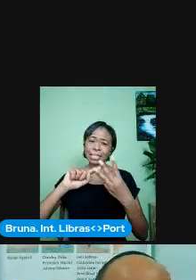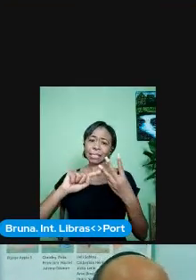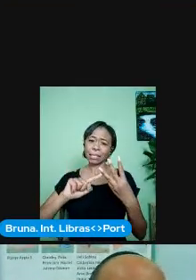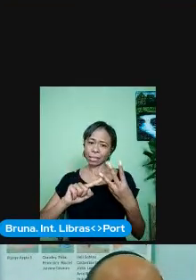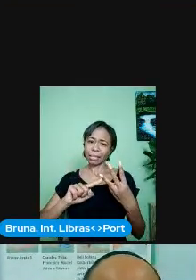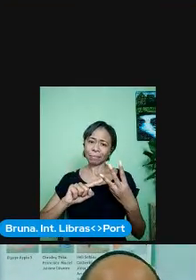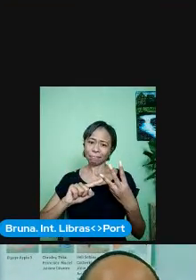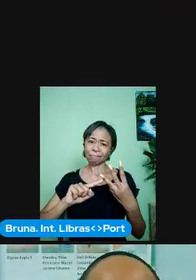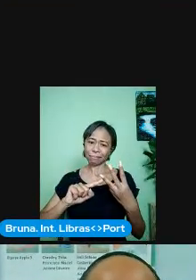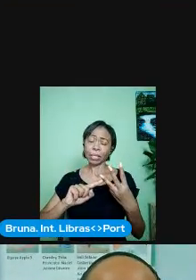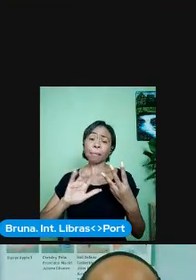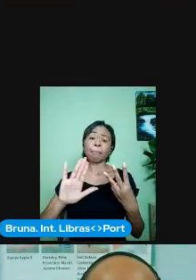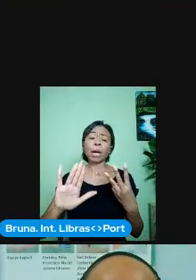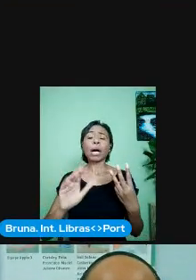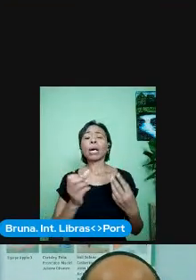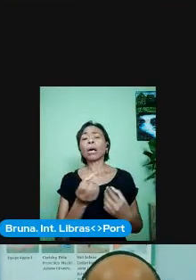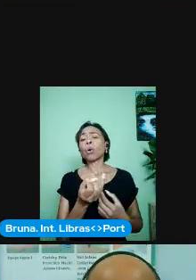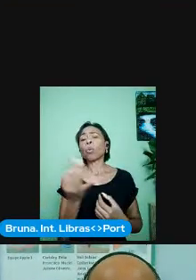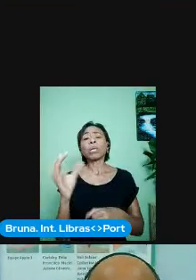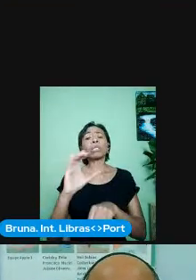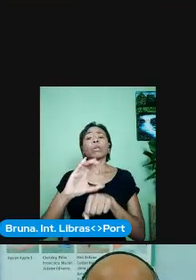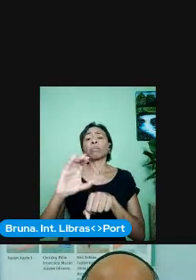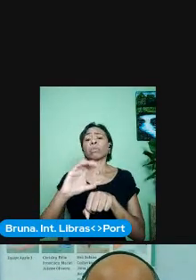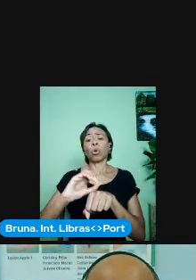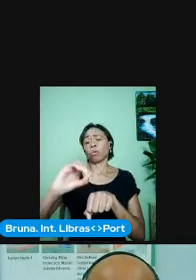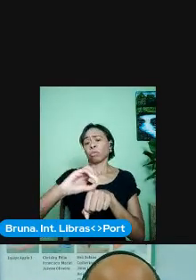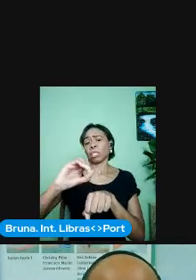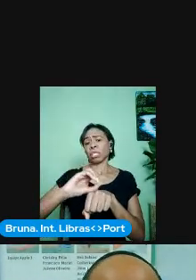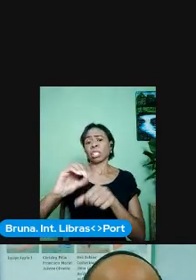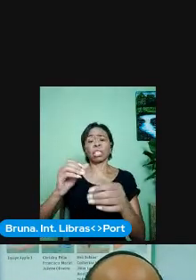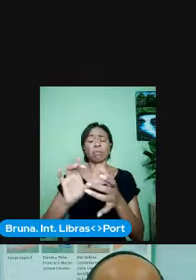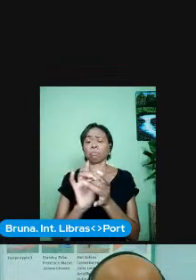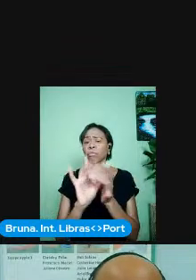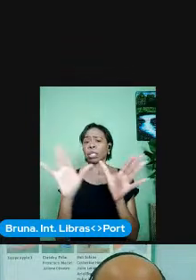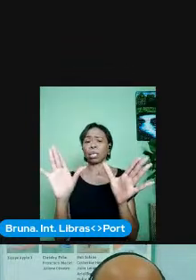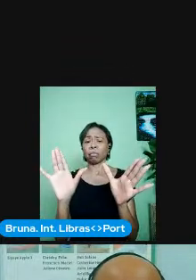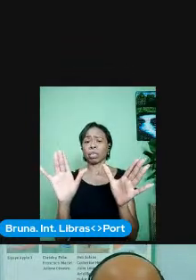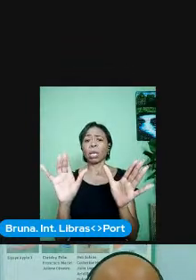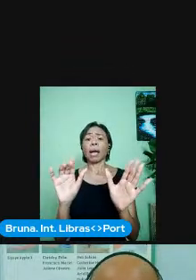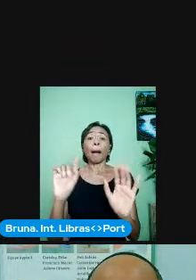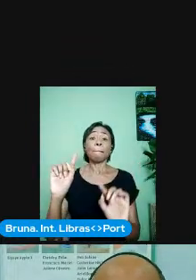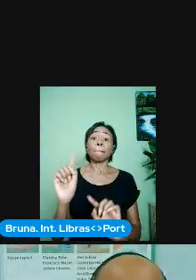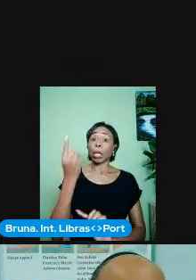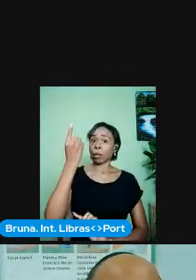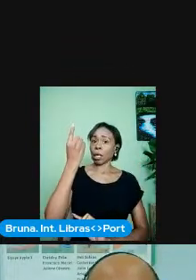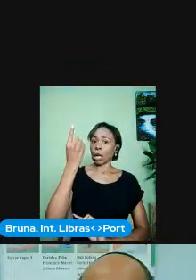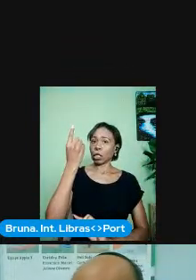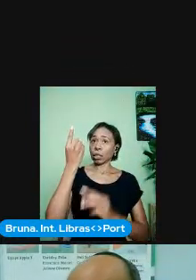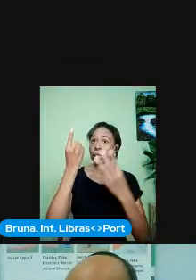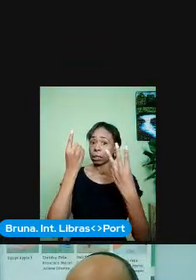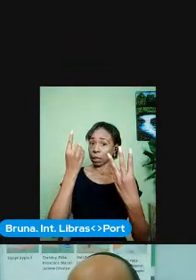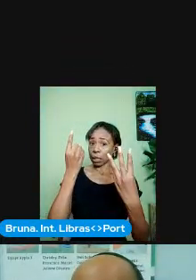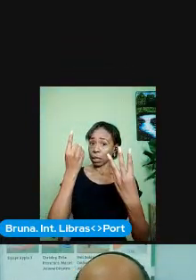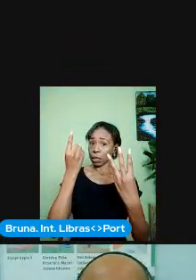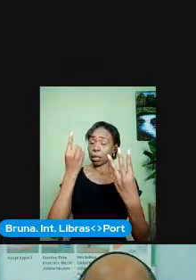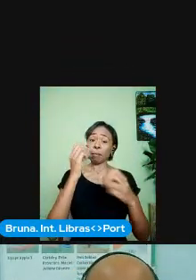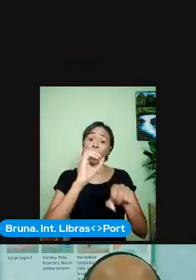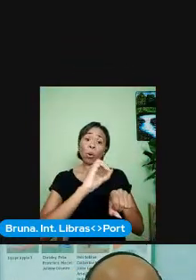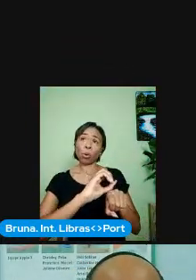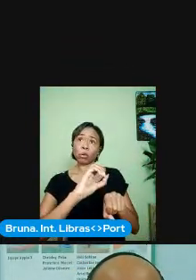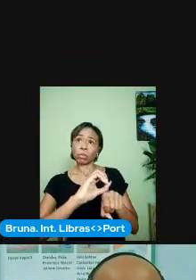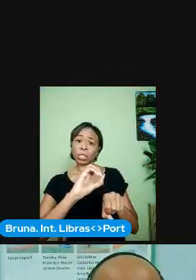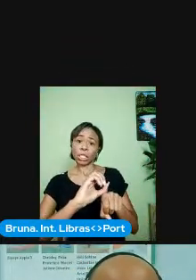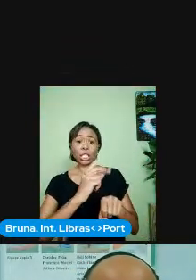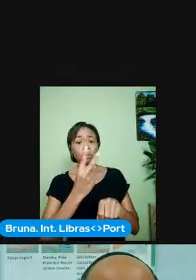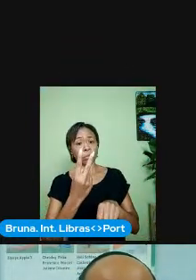quantas oficinas quiserem, tá? Não precisa ser uma para cada critério de prioridade. Vocês podem colocar 2 ou 3, que aí